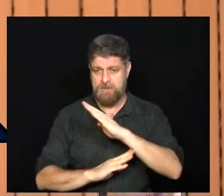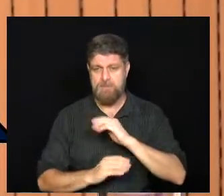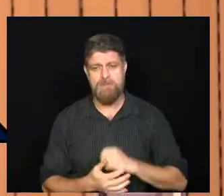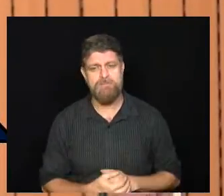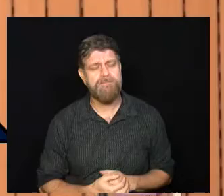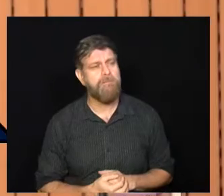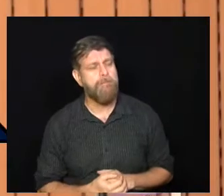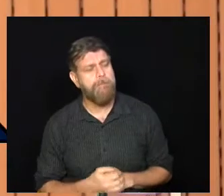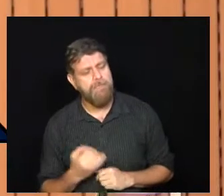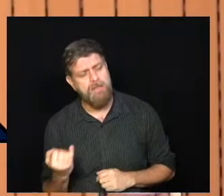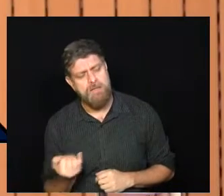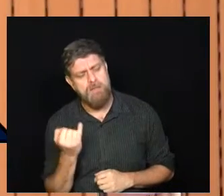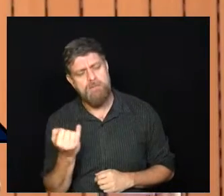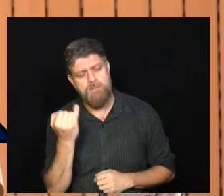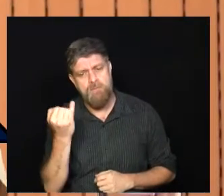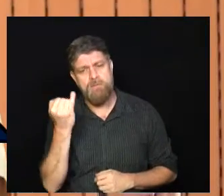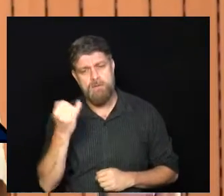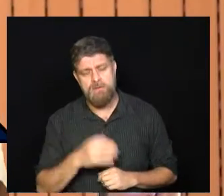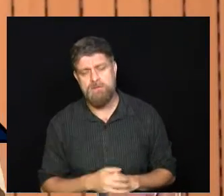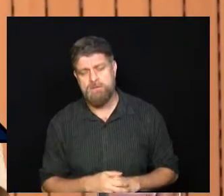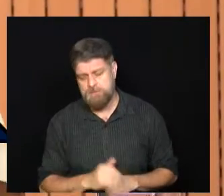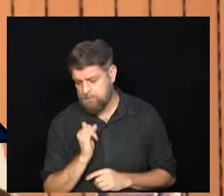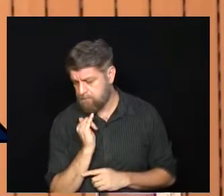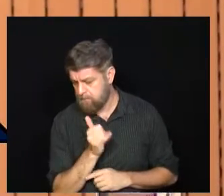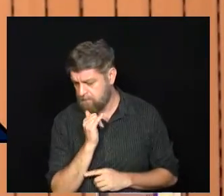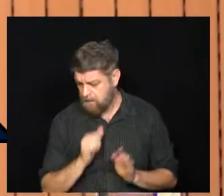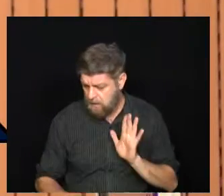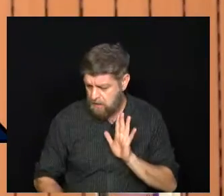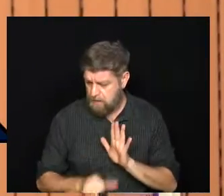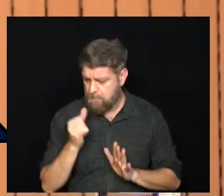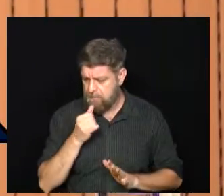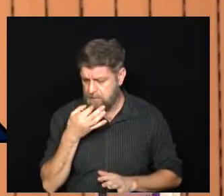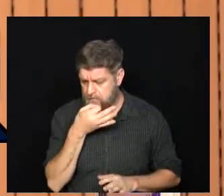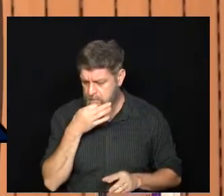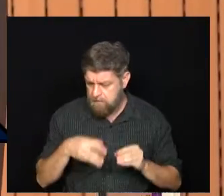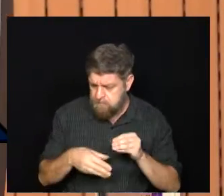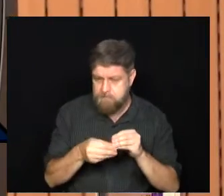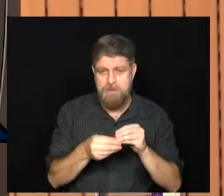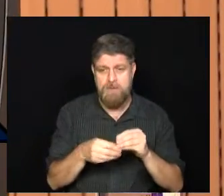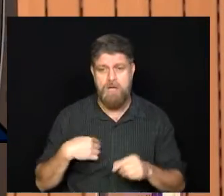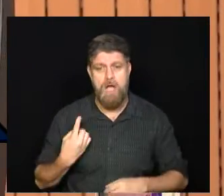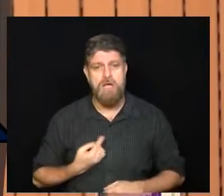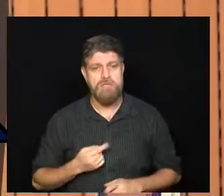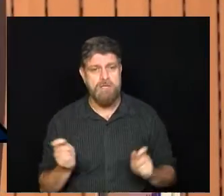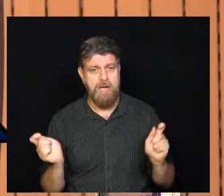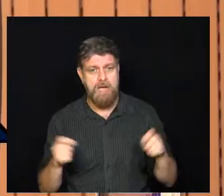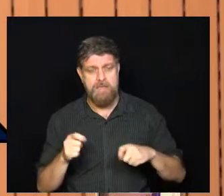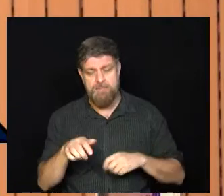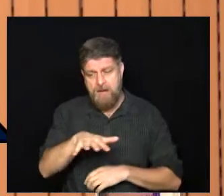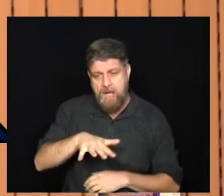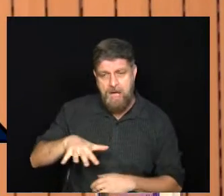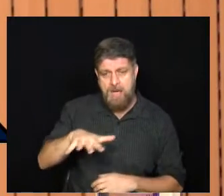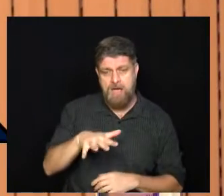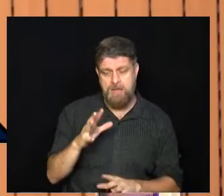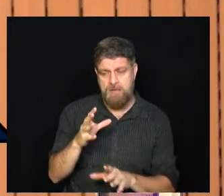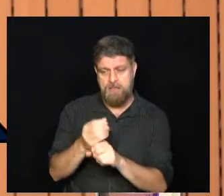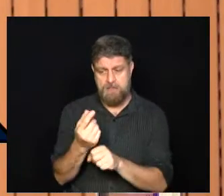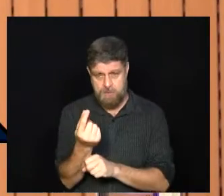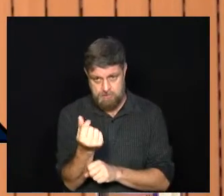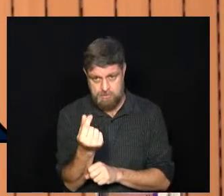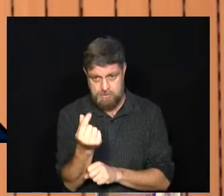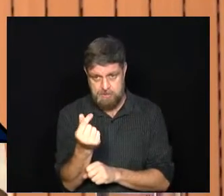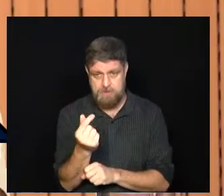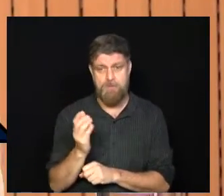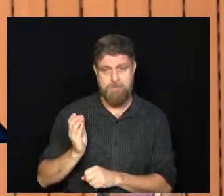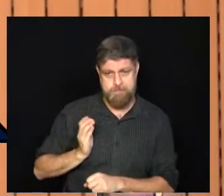é importante ressaltar, e um primeiro comentário que faço, é que a gente pode considerar que a saúde financeira do nosso município vai bem,